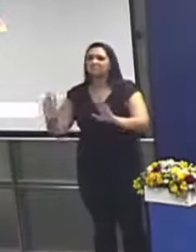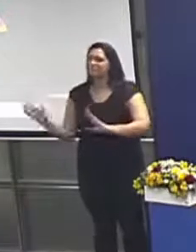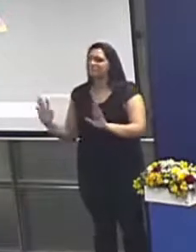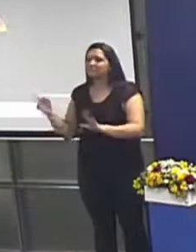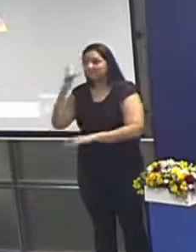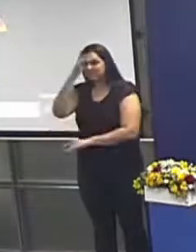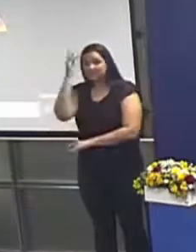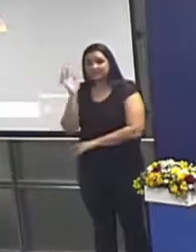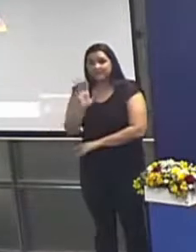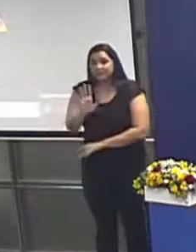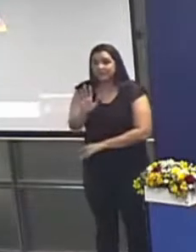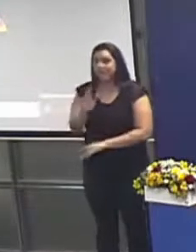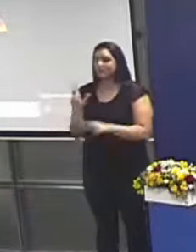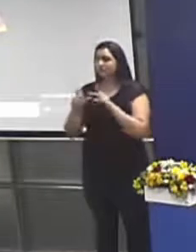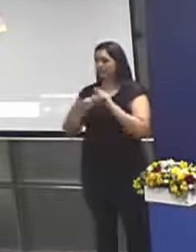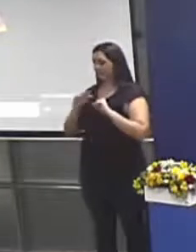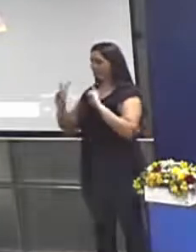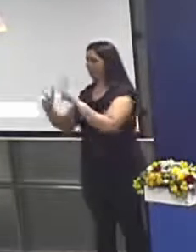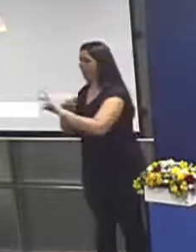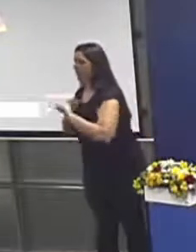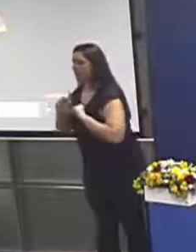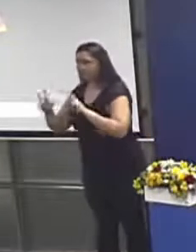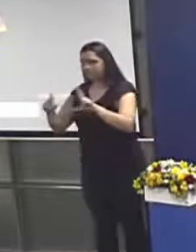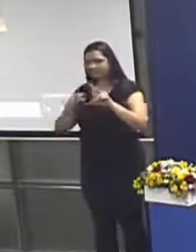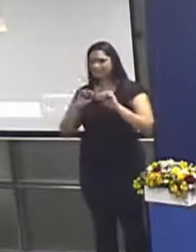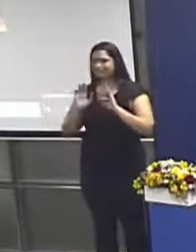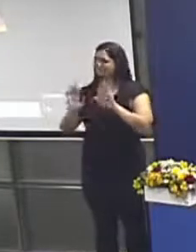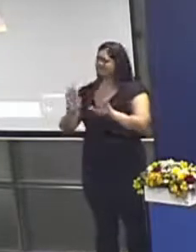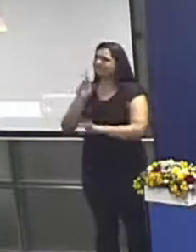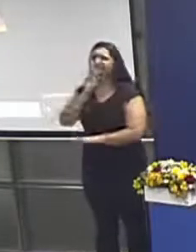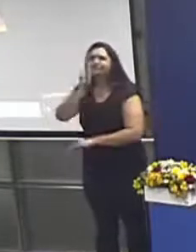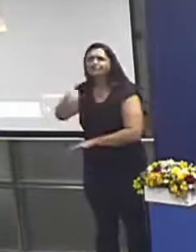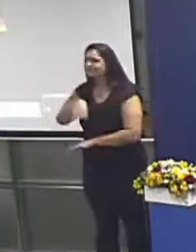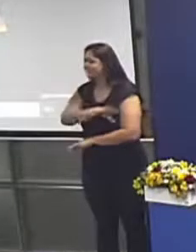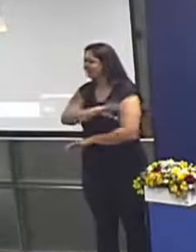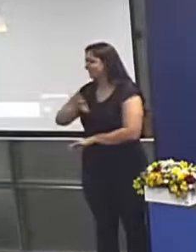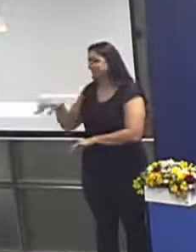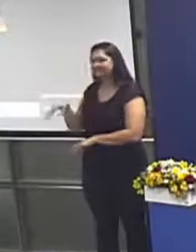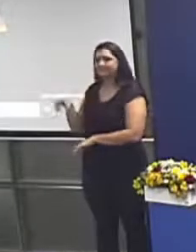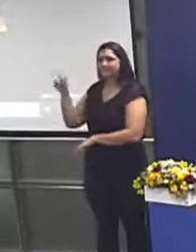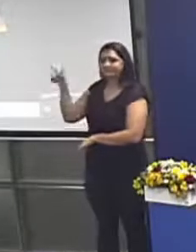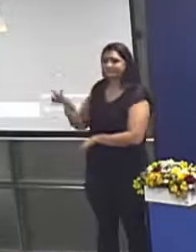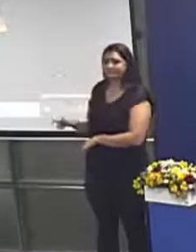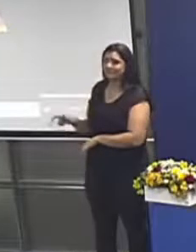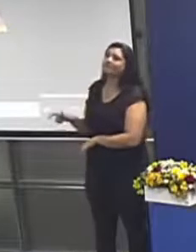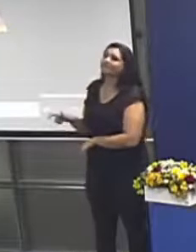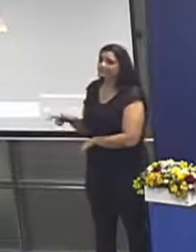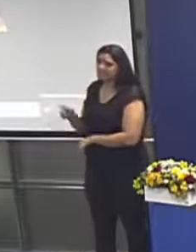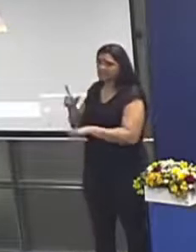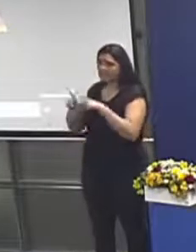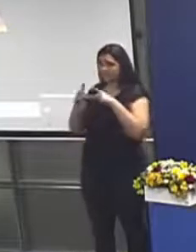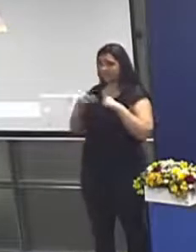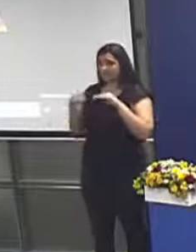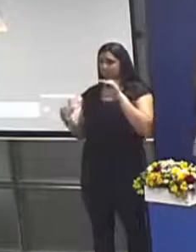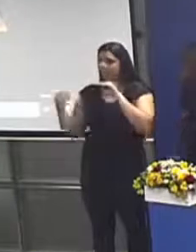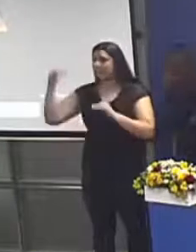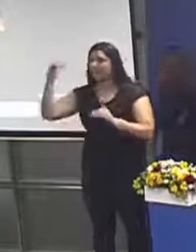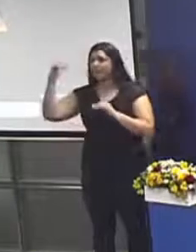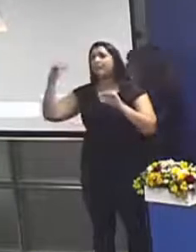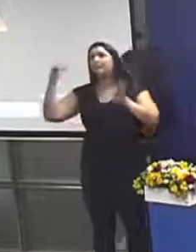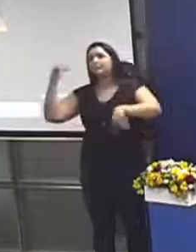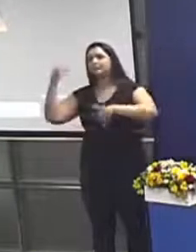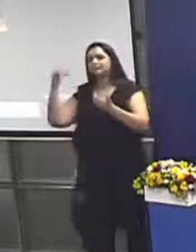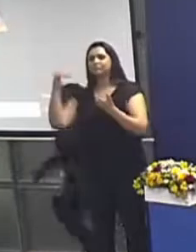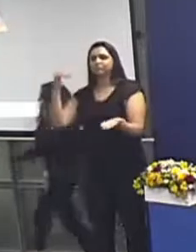pessoas trabalham por meritocracia. Isso não é resposta, já dizia o Sérgio. Não existe mérito onde tem privilégio.